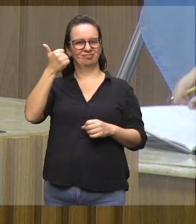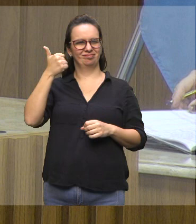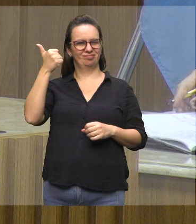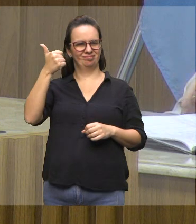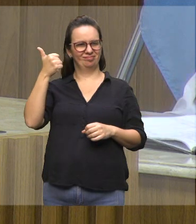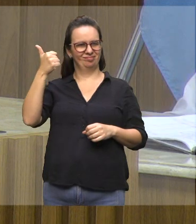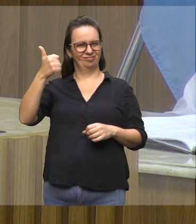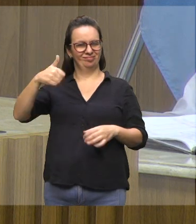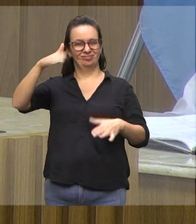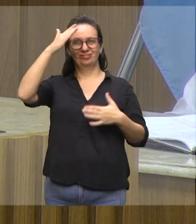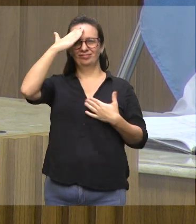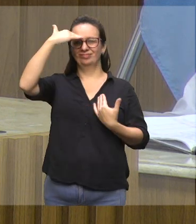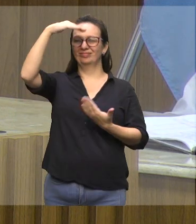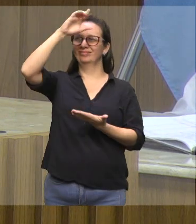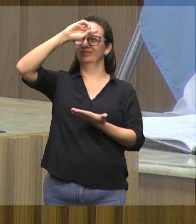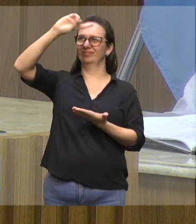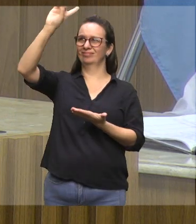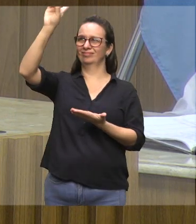começar agradecendo a Deus.